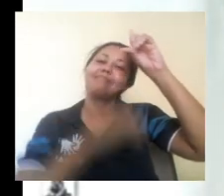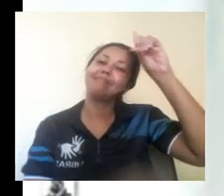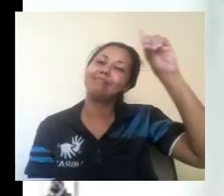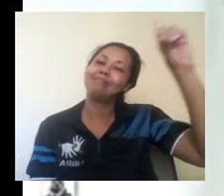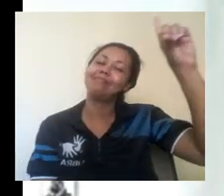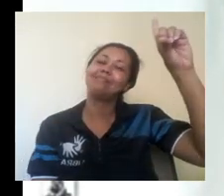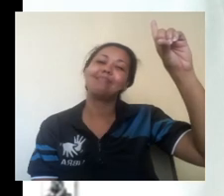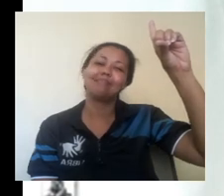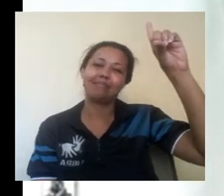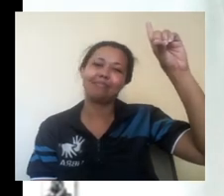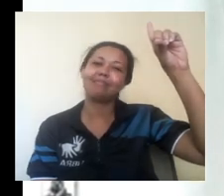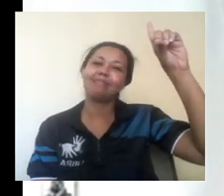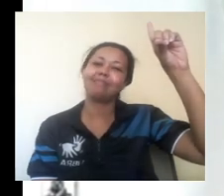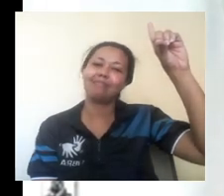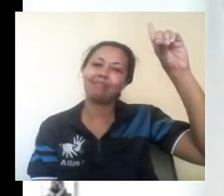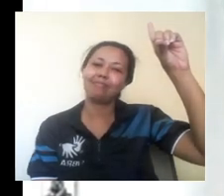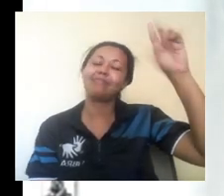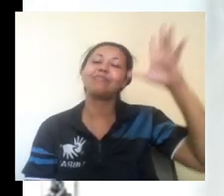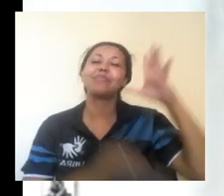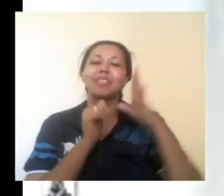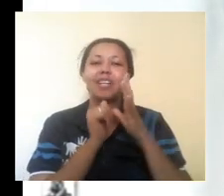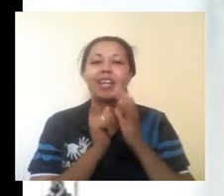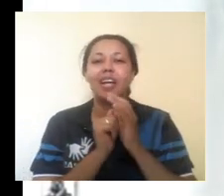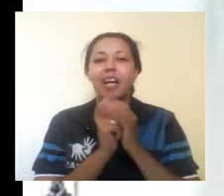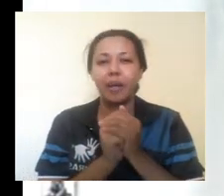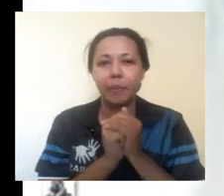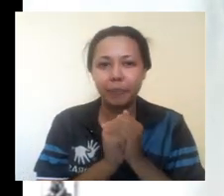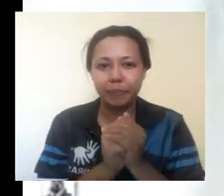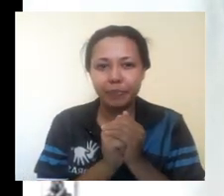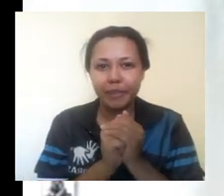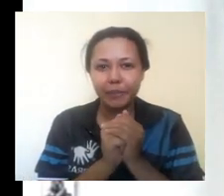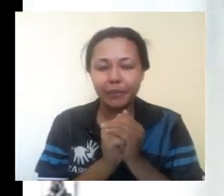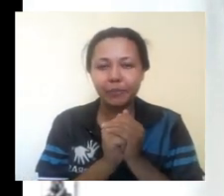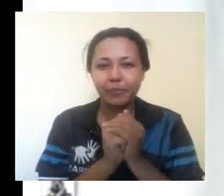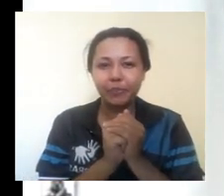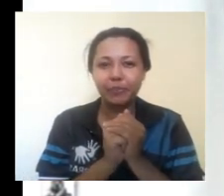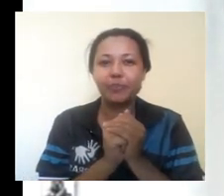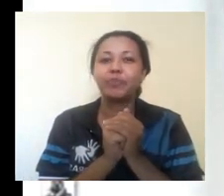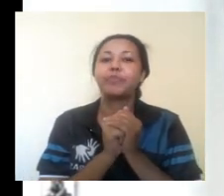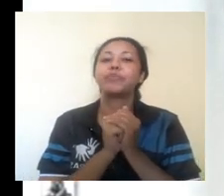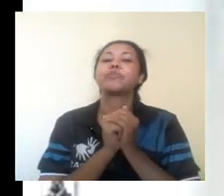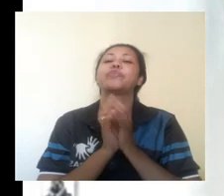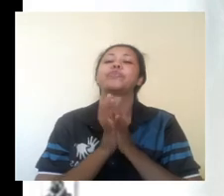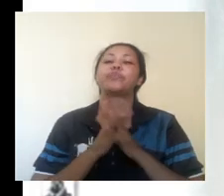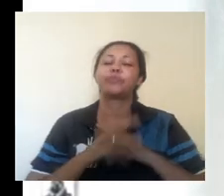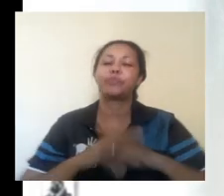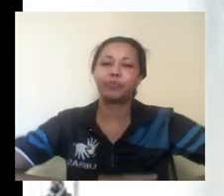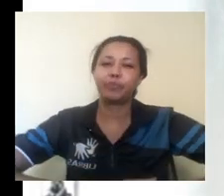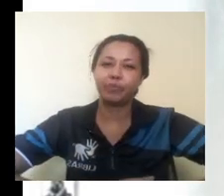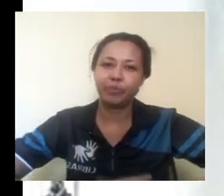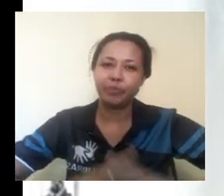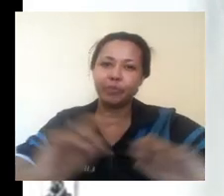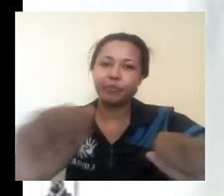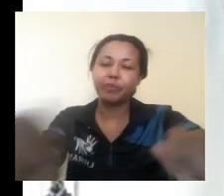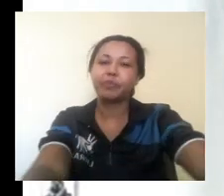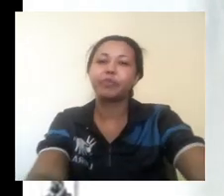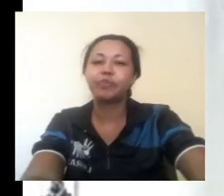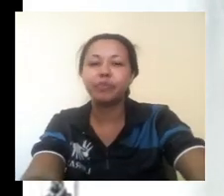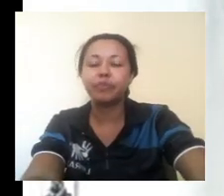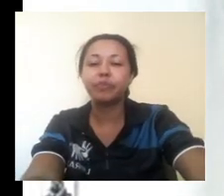categorias você esteja. Amém? Kelza chegou atrasada não, meu amor. Chegou na hora certa. E esse vídeo vai ficar salvo, depois você